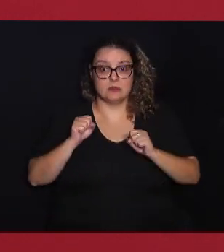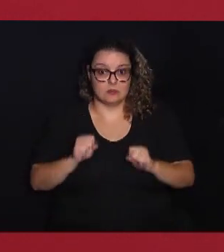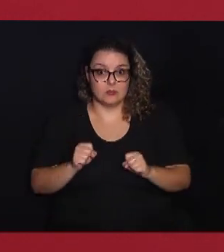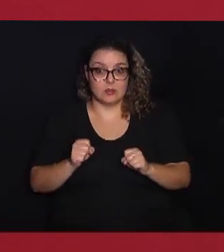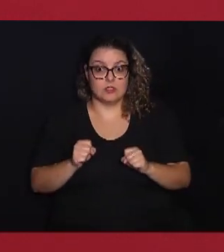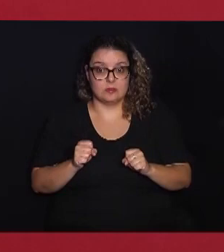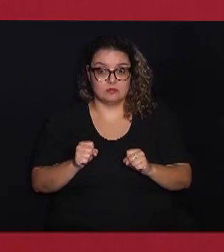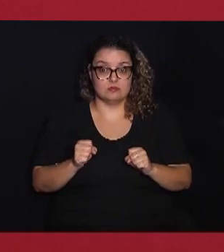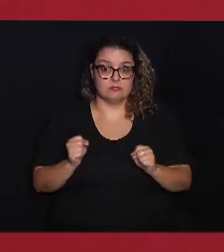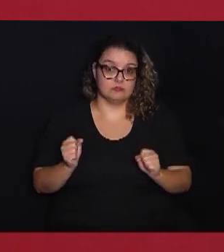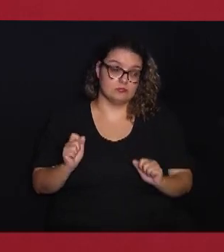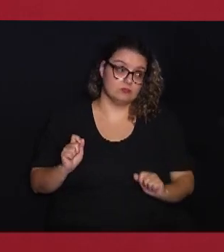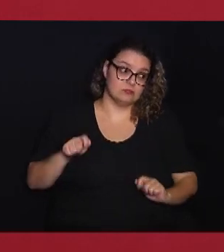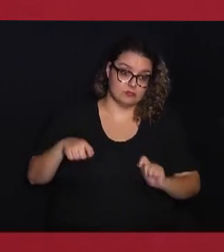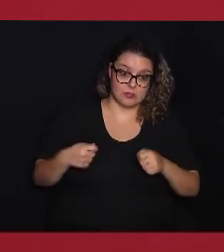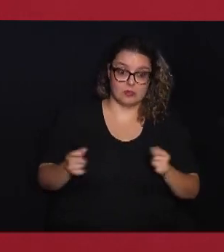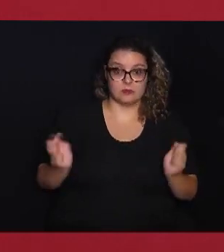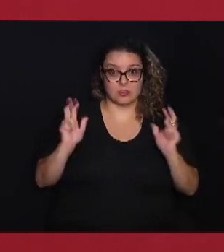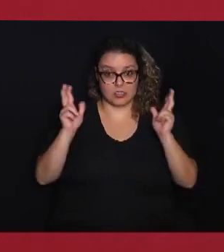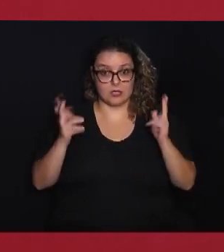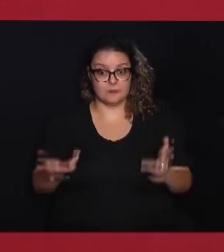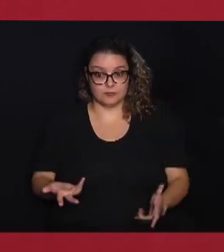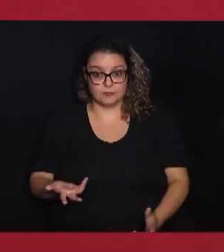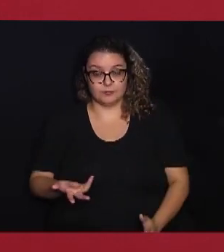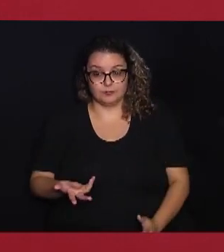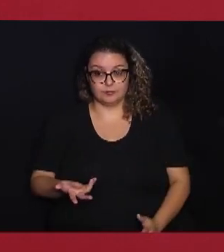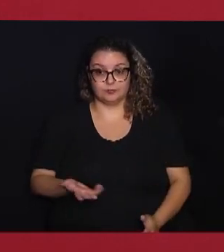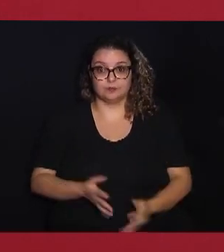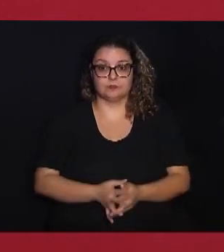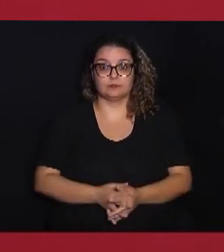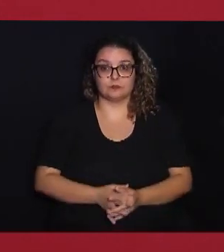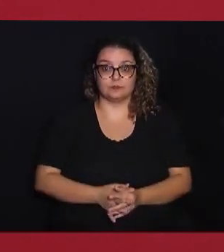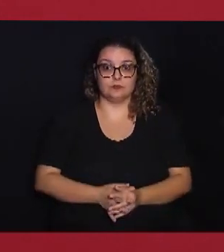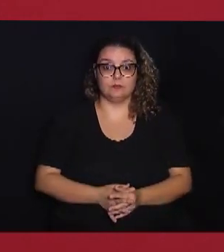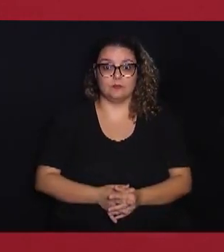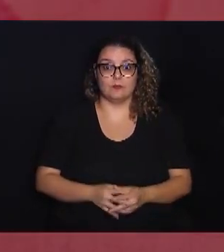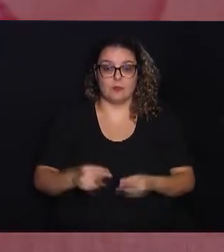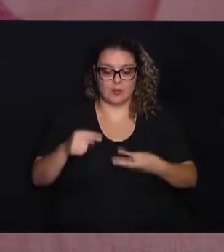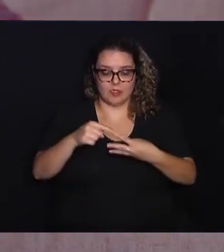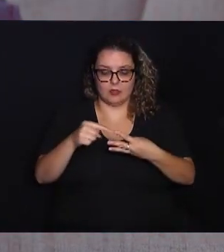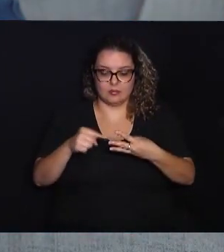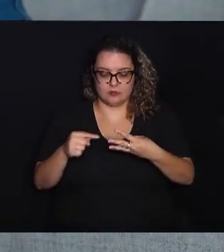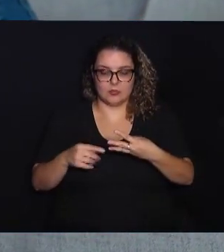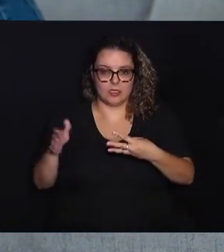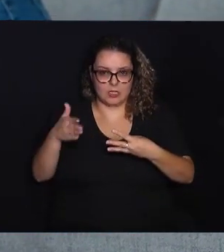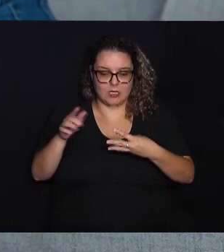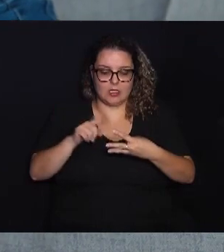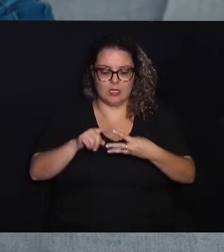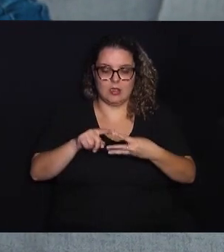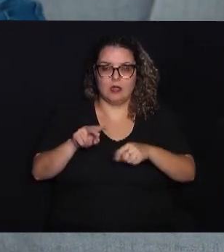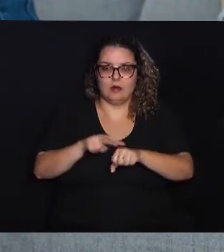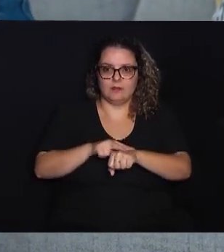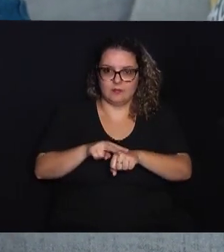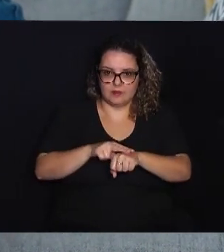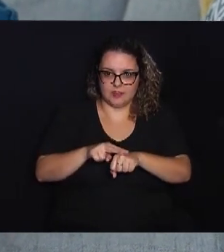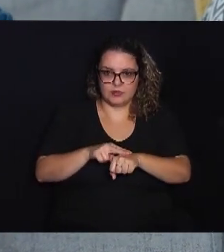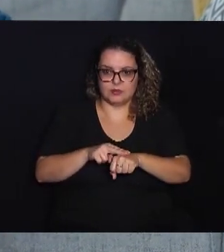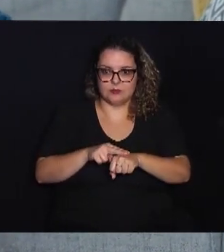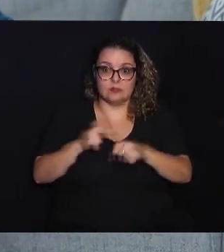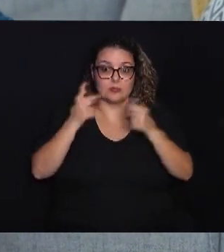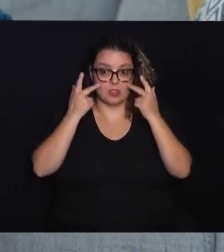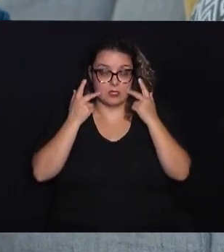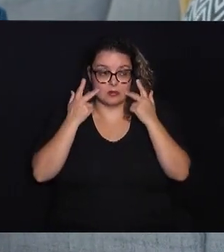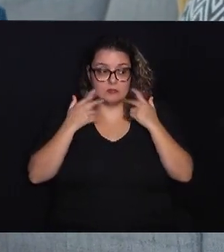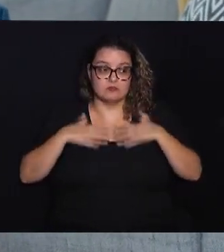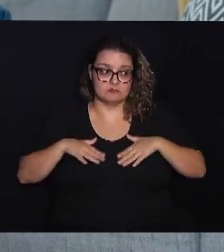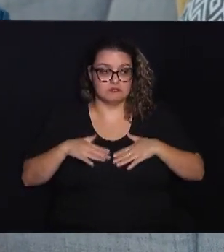possa minimamente acender algum sinal de alerta. Então, são 3 bandeiras, né? A bandeira verde, que é a bandeira